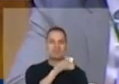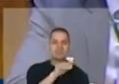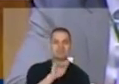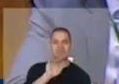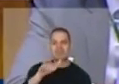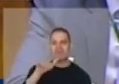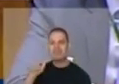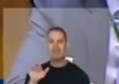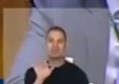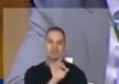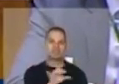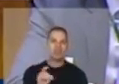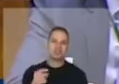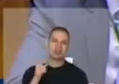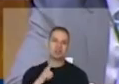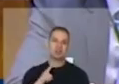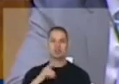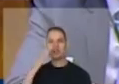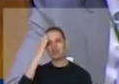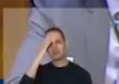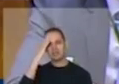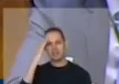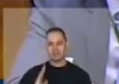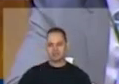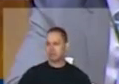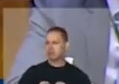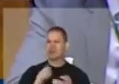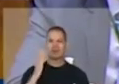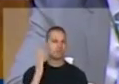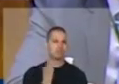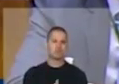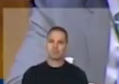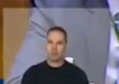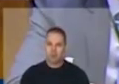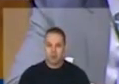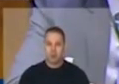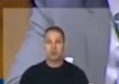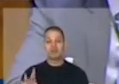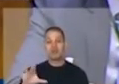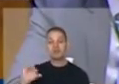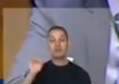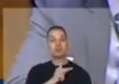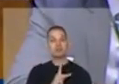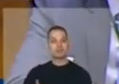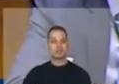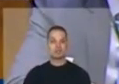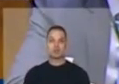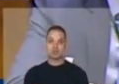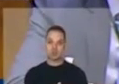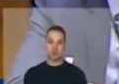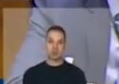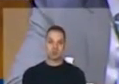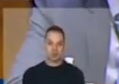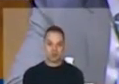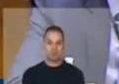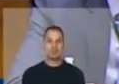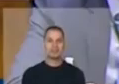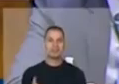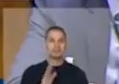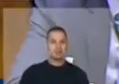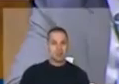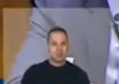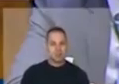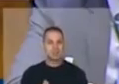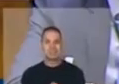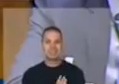vocês. Então, as brigas passaram, vamos eleger um novo presidente. Tivemos um momento de